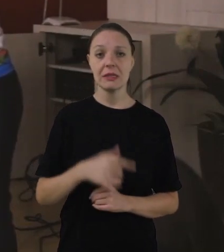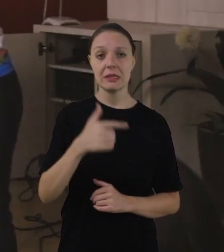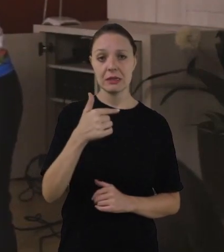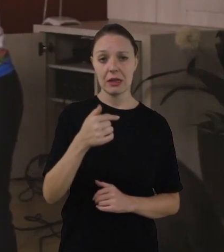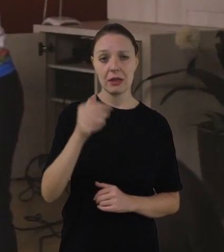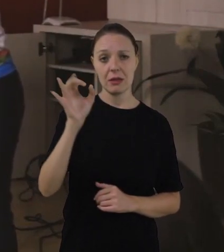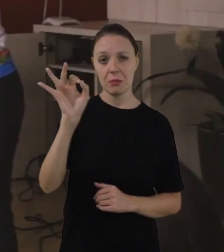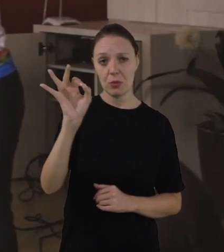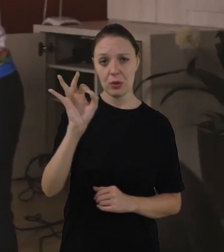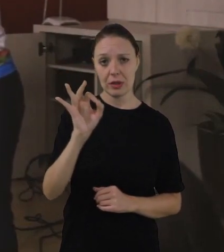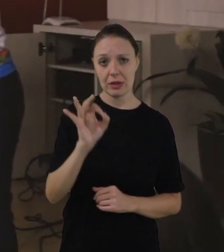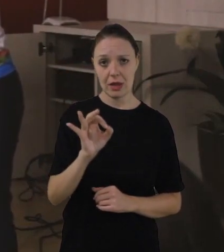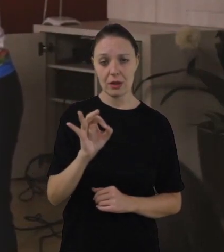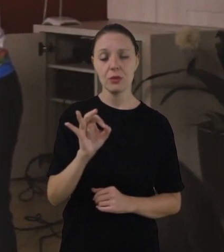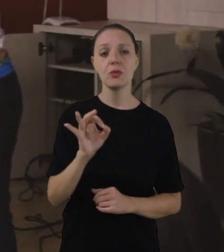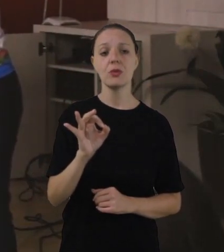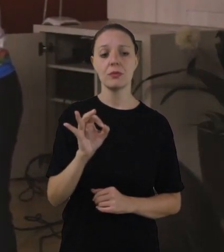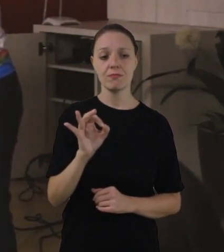7%